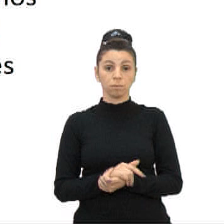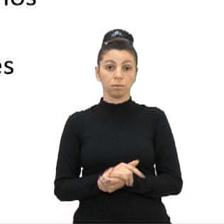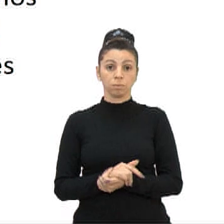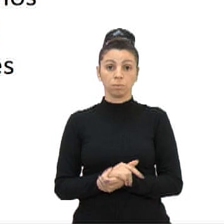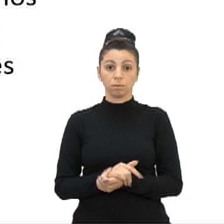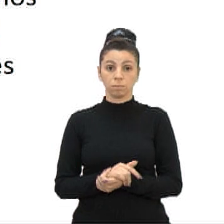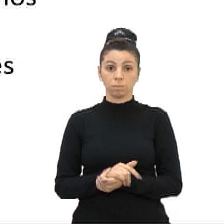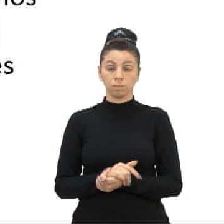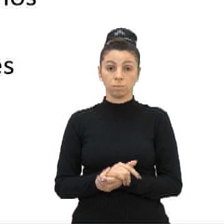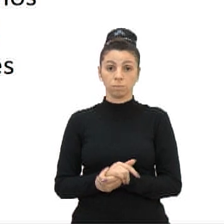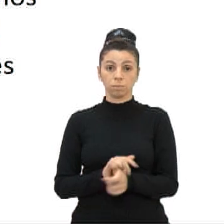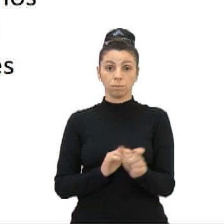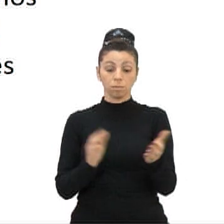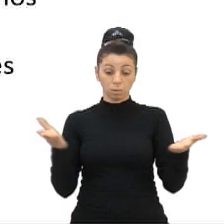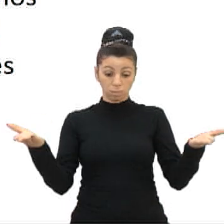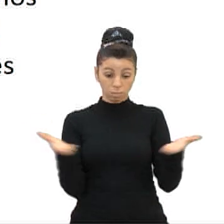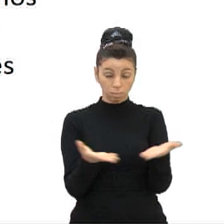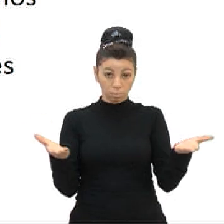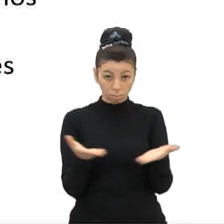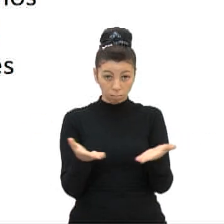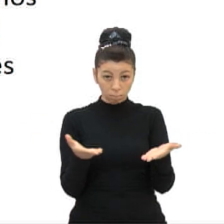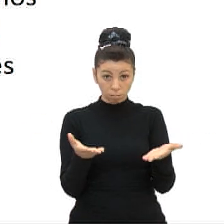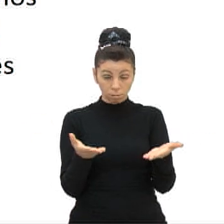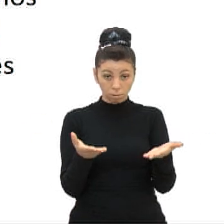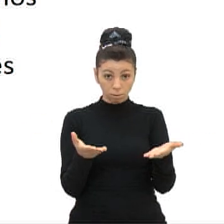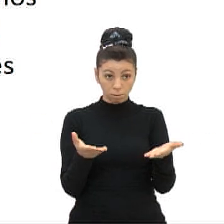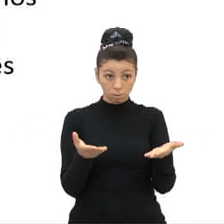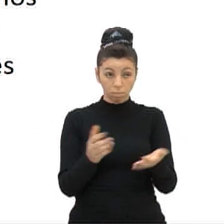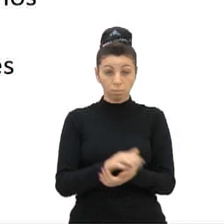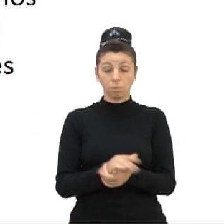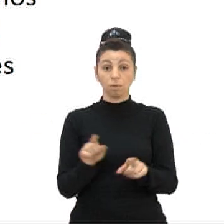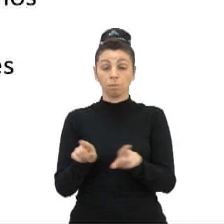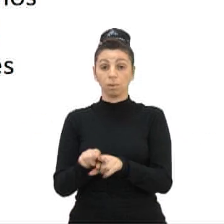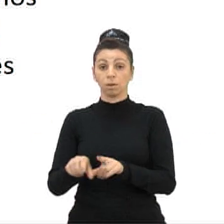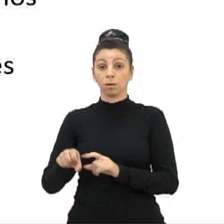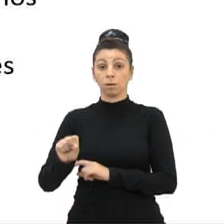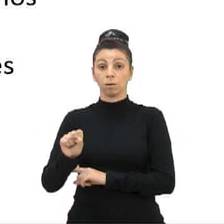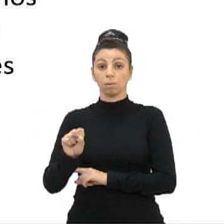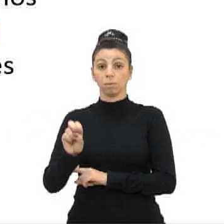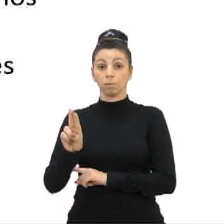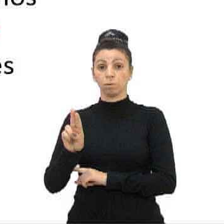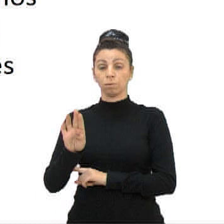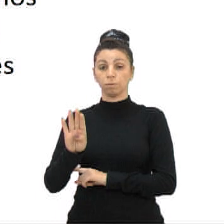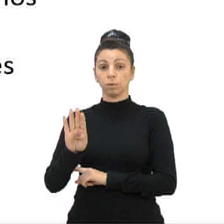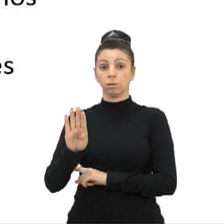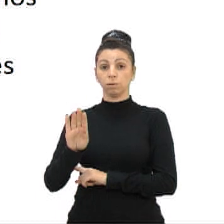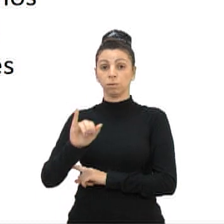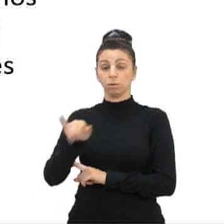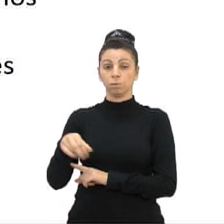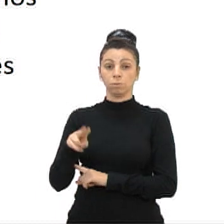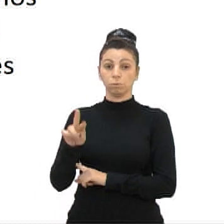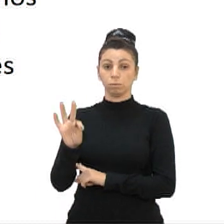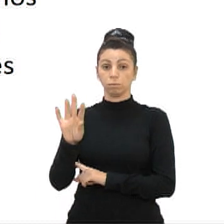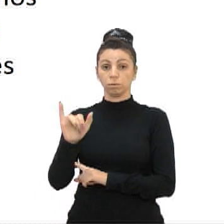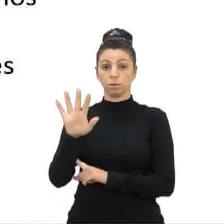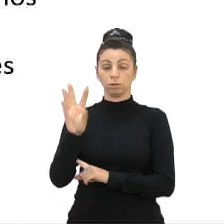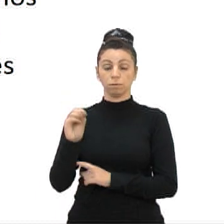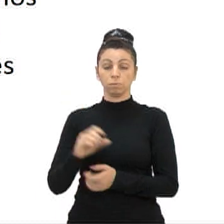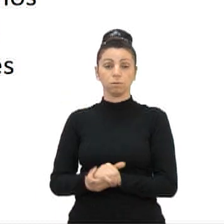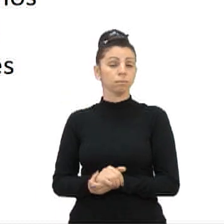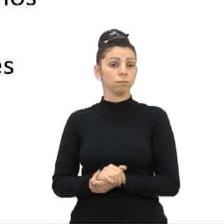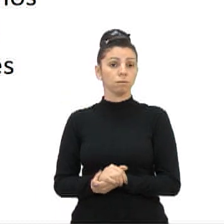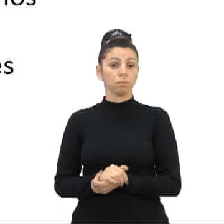flexões do presente do modo indicativo quanto do modo subjuntivo. Em quais pessoas? A gente já viu, né, que